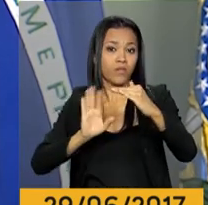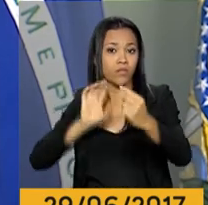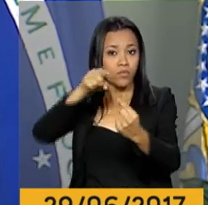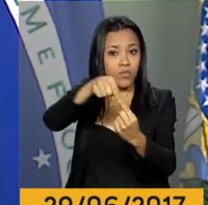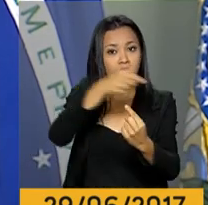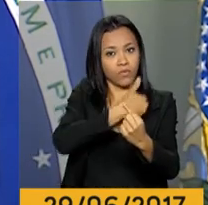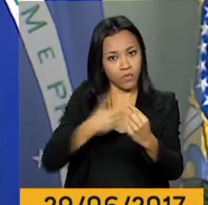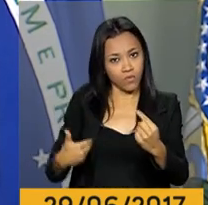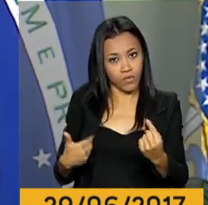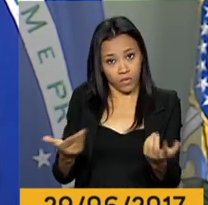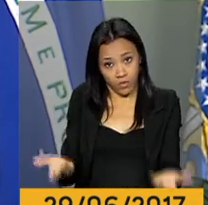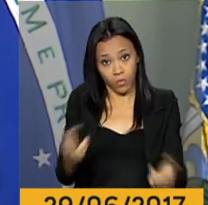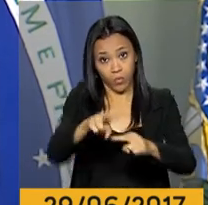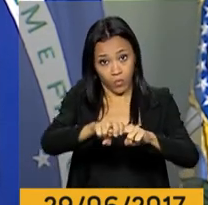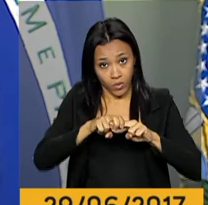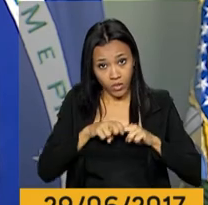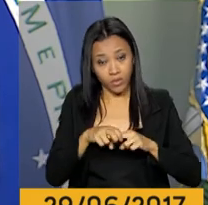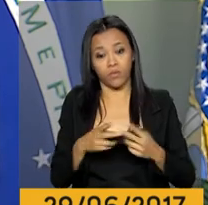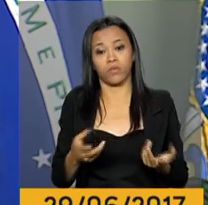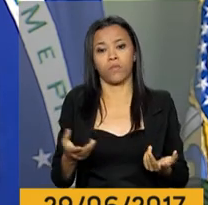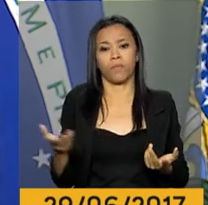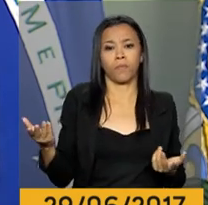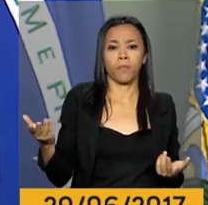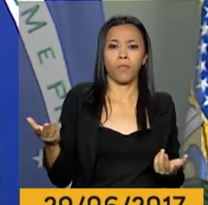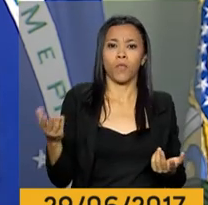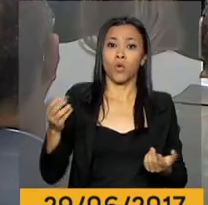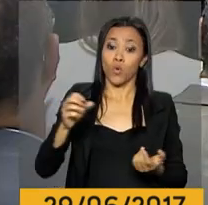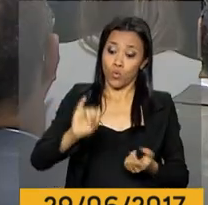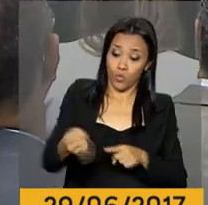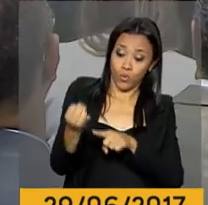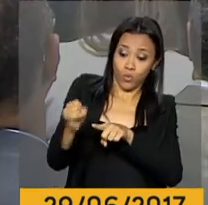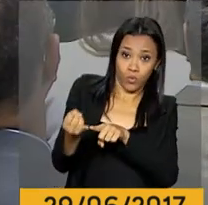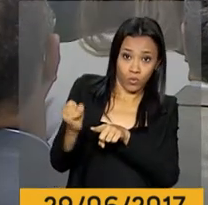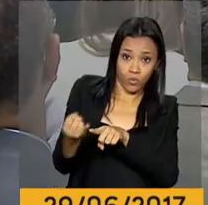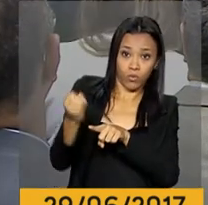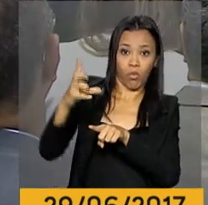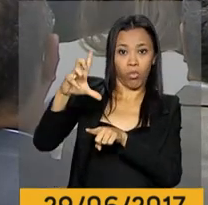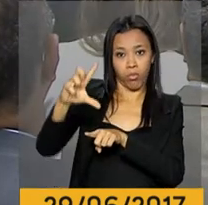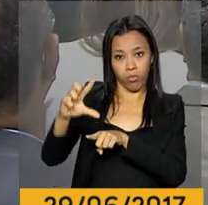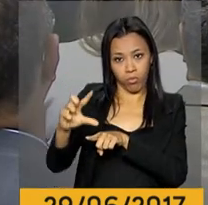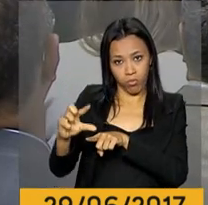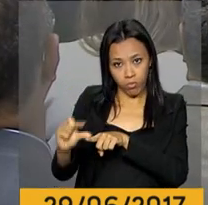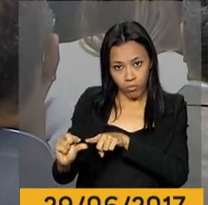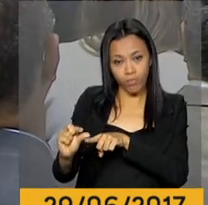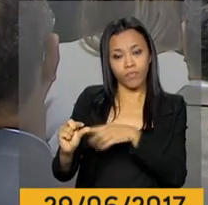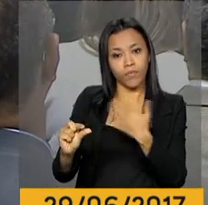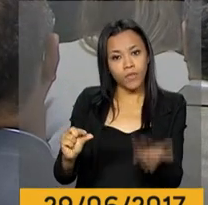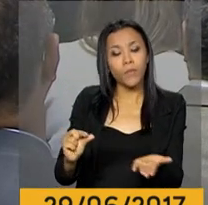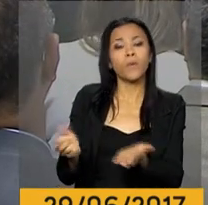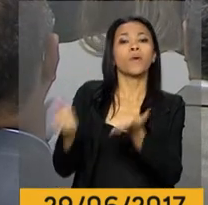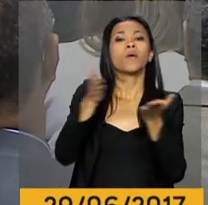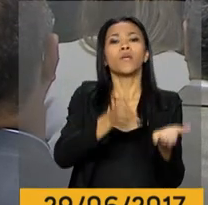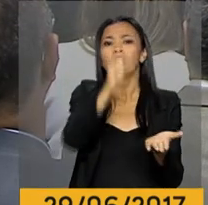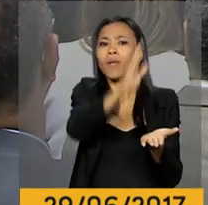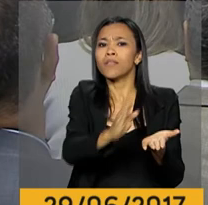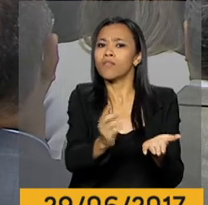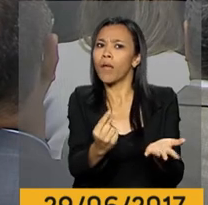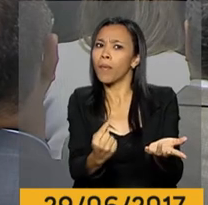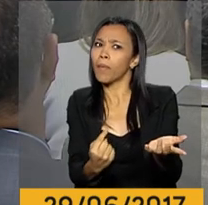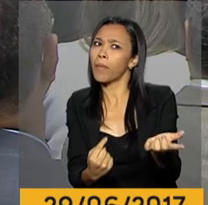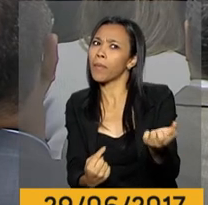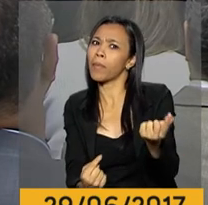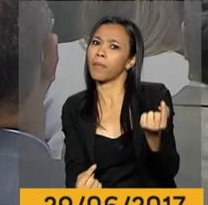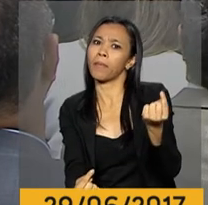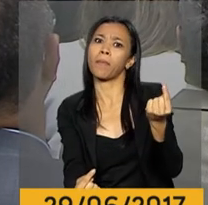meta portanto os juros estão caindo sensivelmente e o brasil está prosperando já está